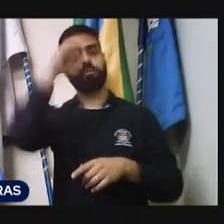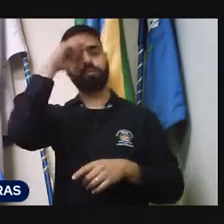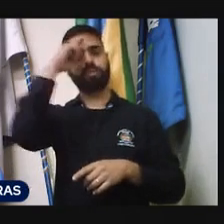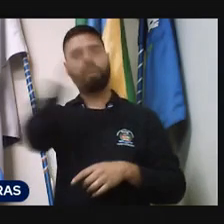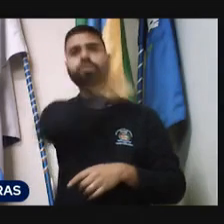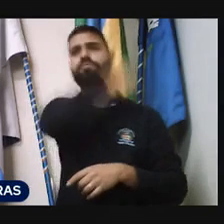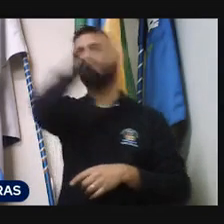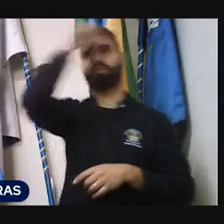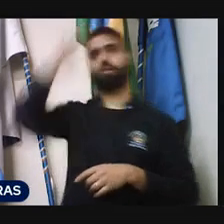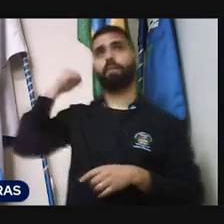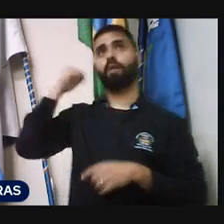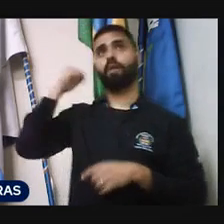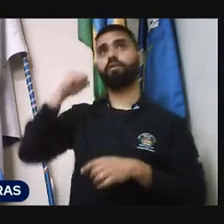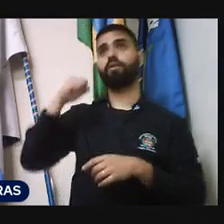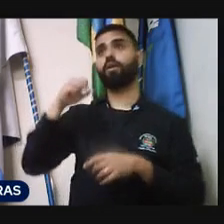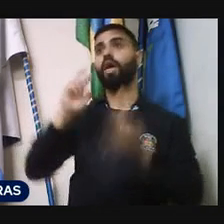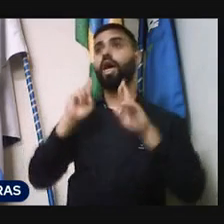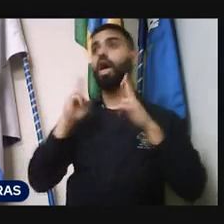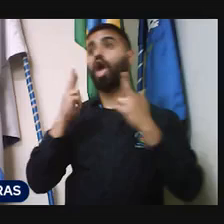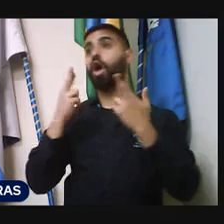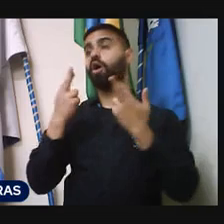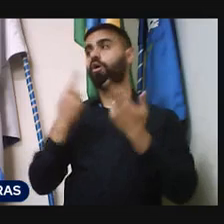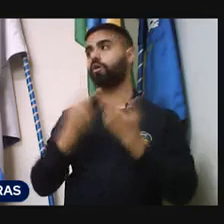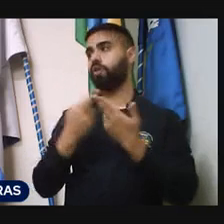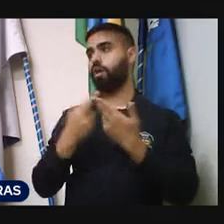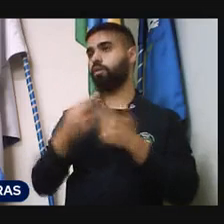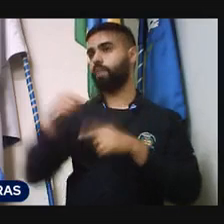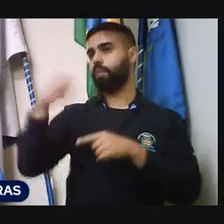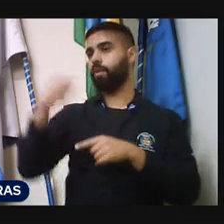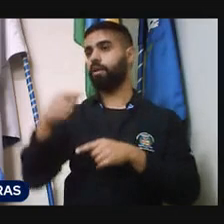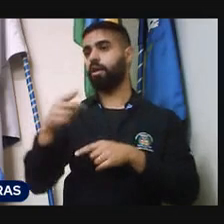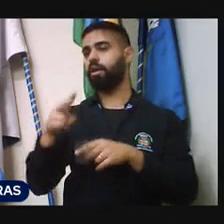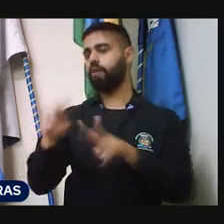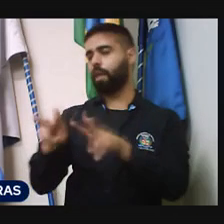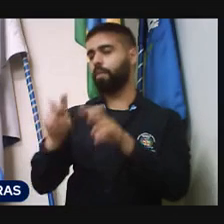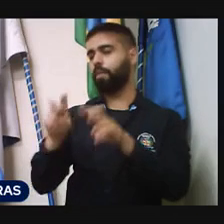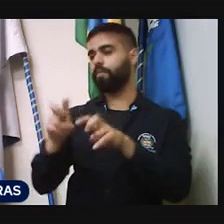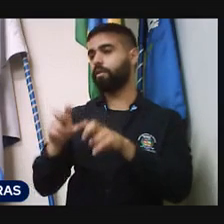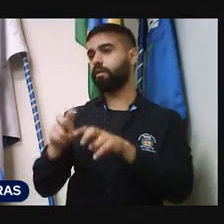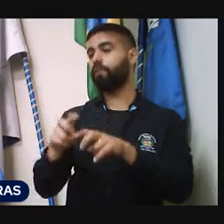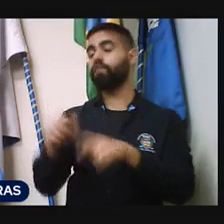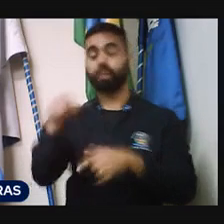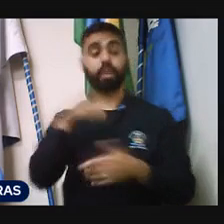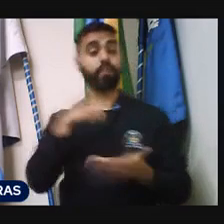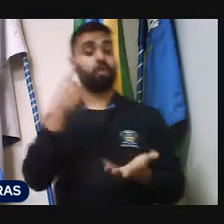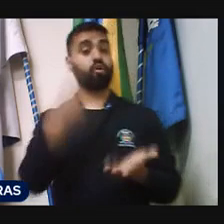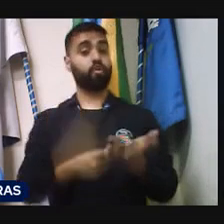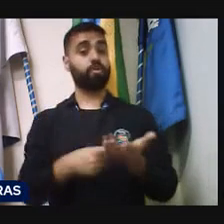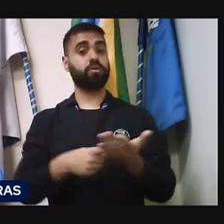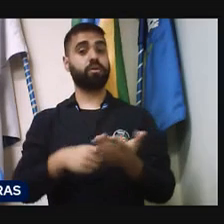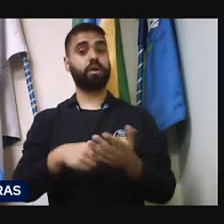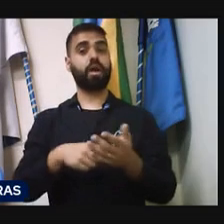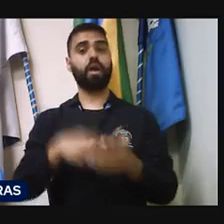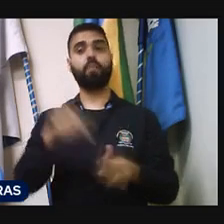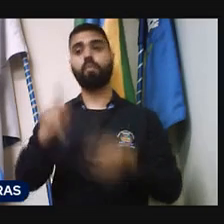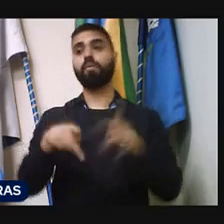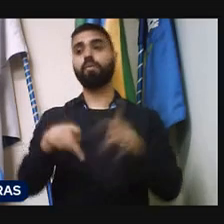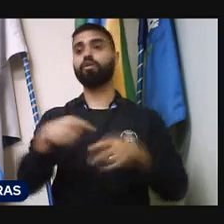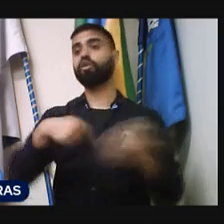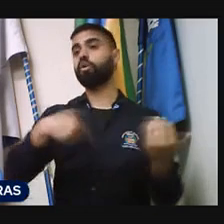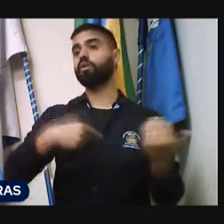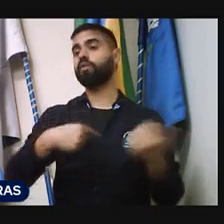então na próxima sessão já vou encaminhar a vossa excelência vi que vossa excelência se comprometeu com o povo de Conservatória